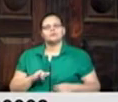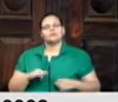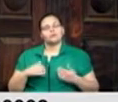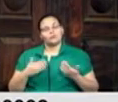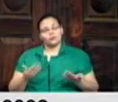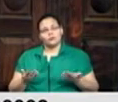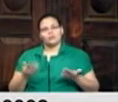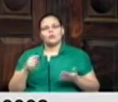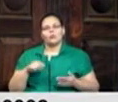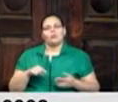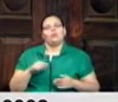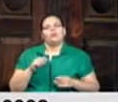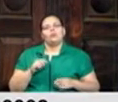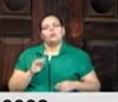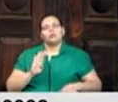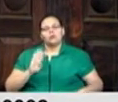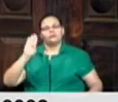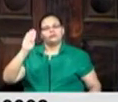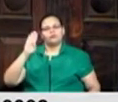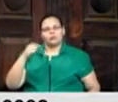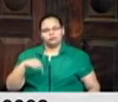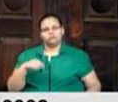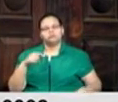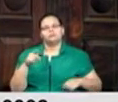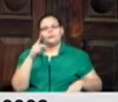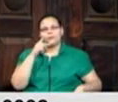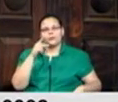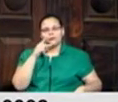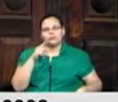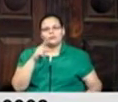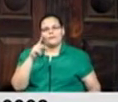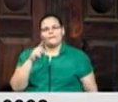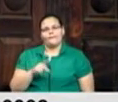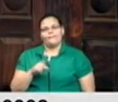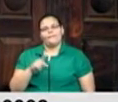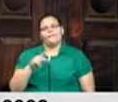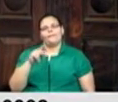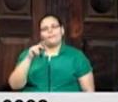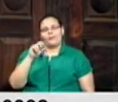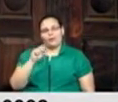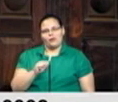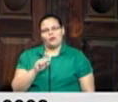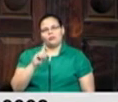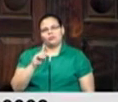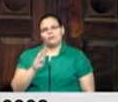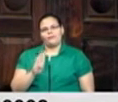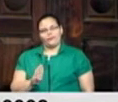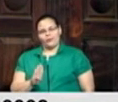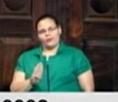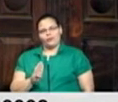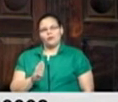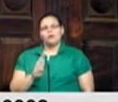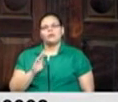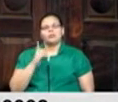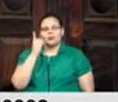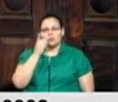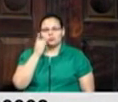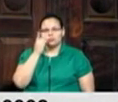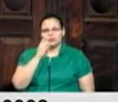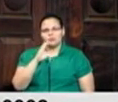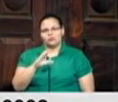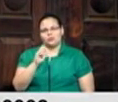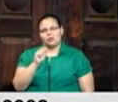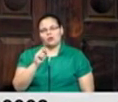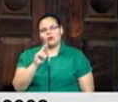E o candidato do meu partido, do PSDB, deputado